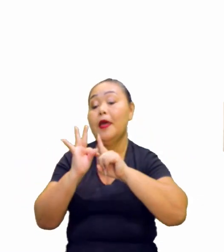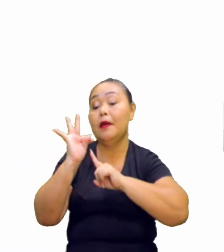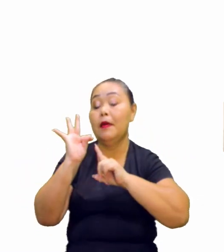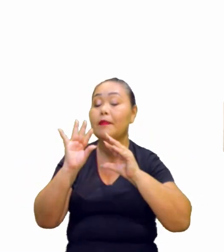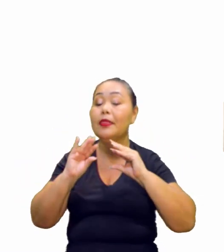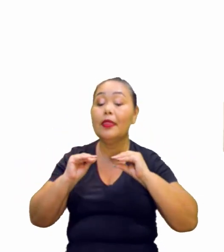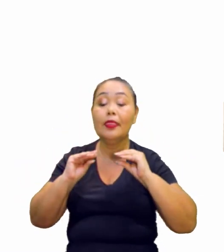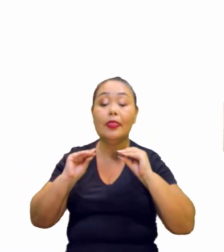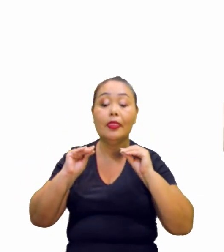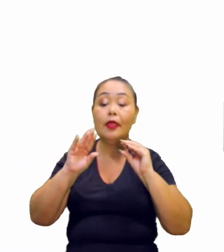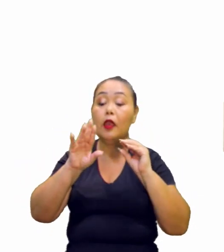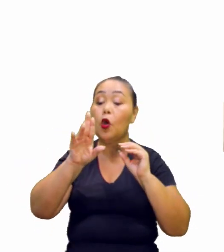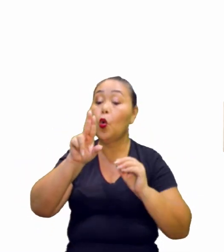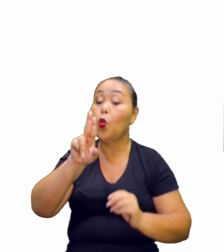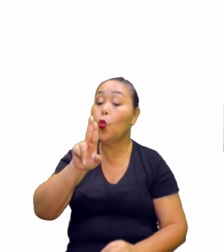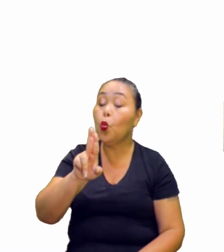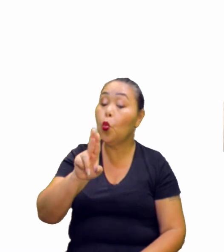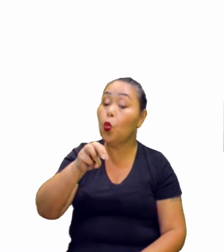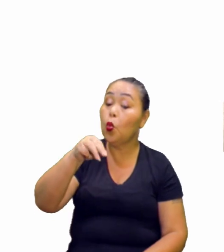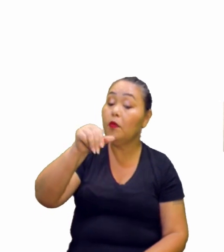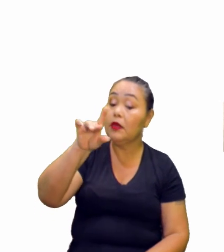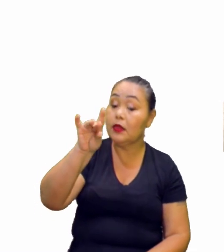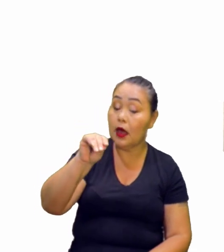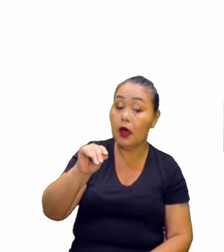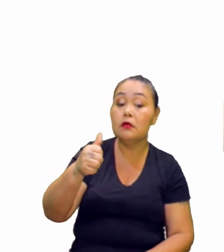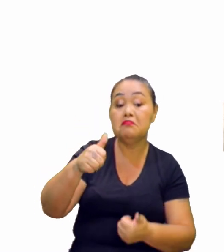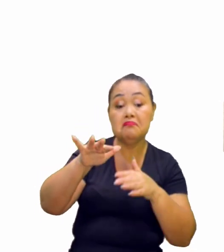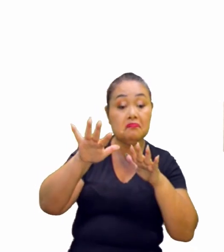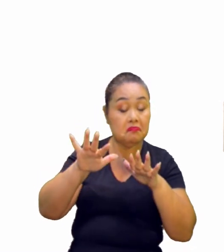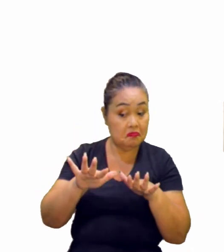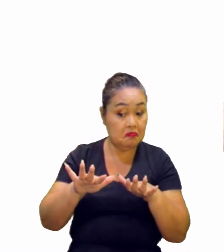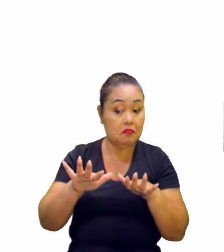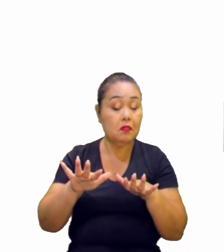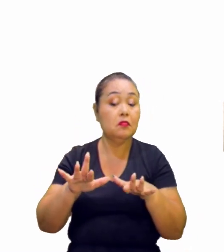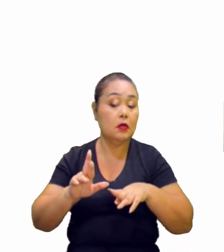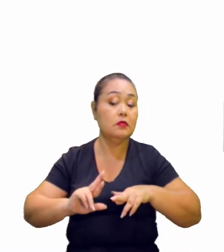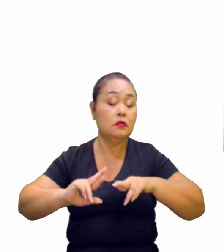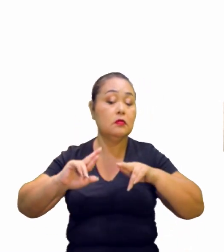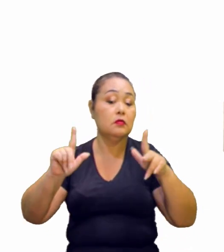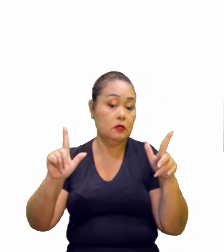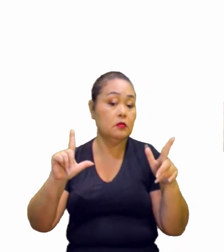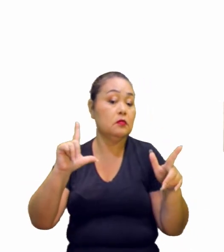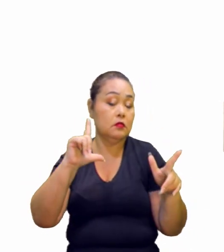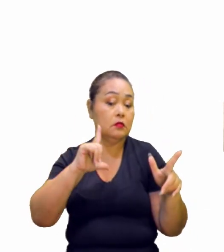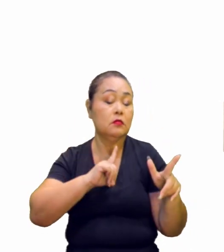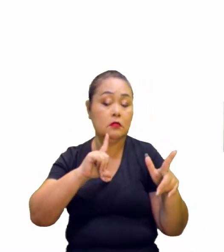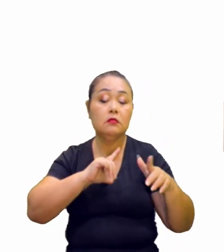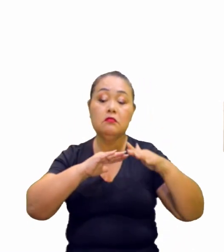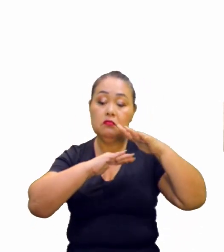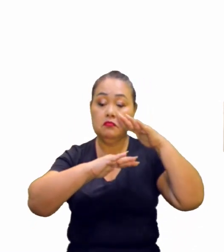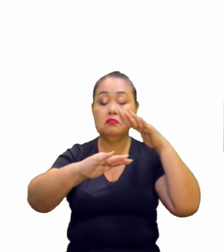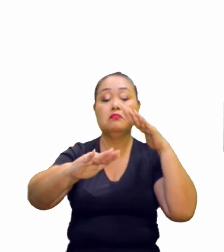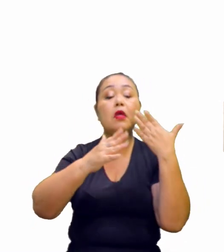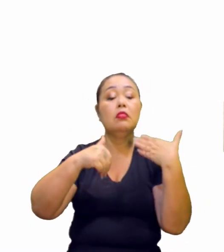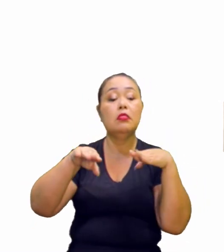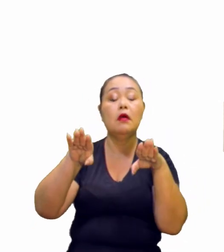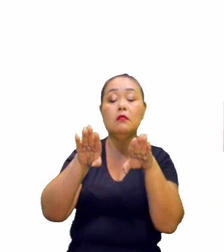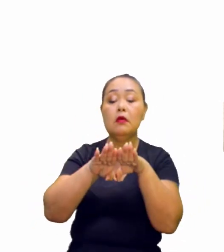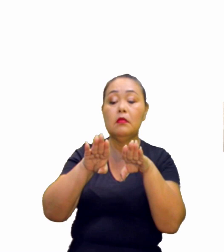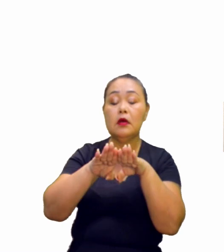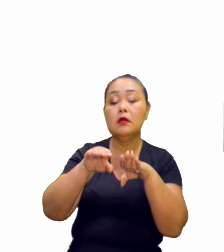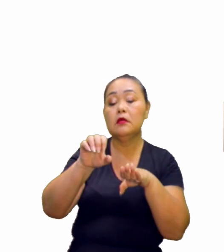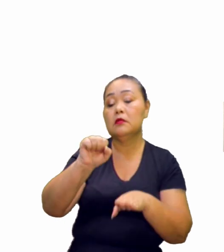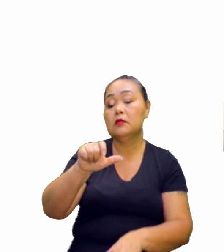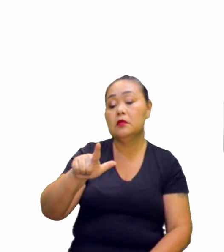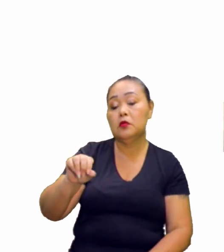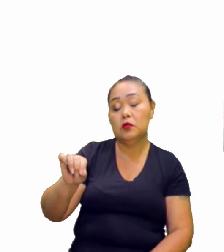umidade também vai ser estabelecida de uma dinâmica diferente, porque eu tenho essa vegetação. O solo